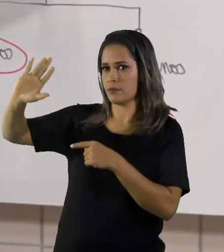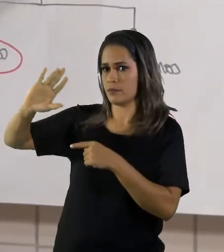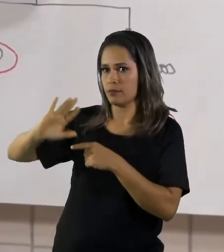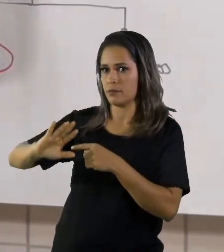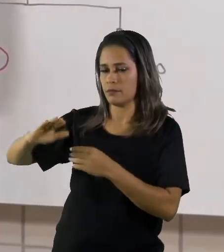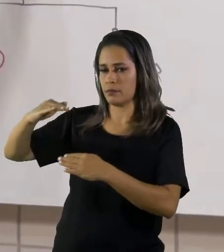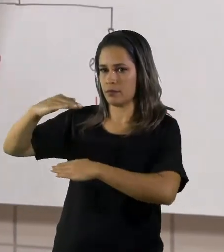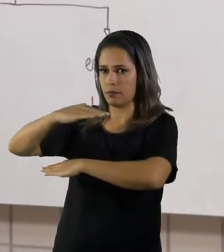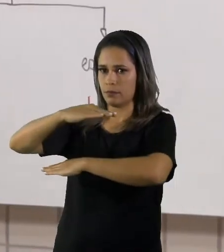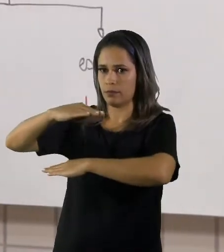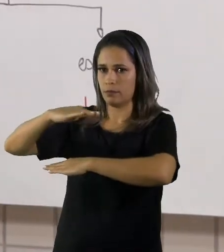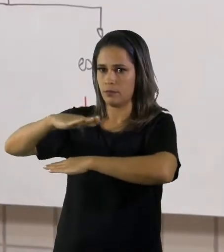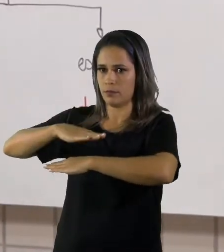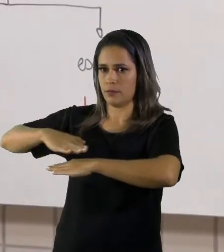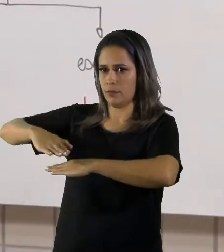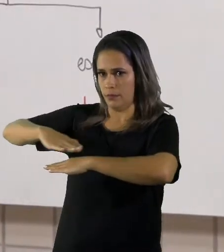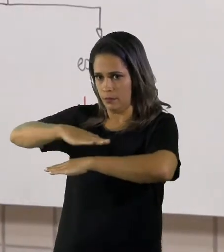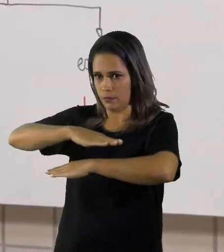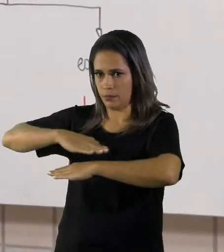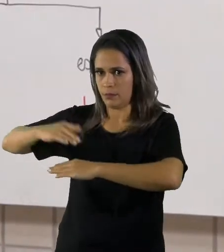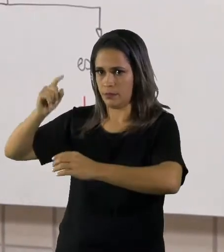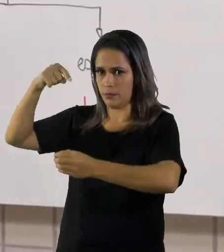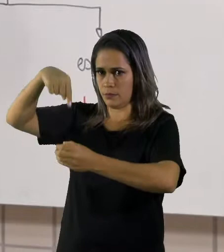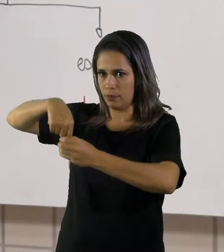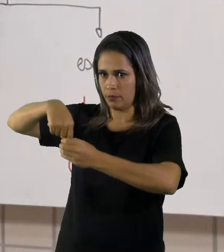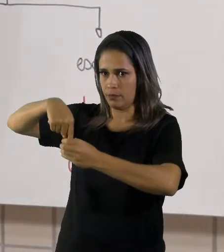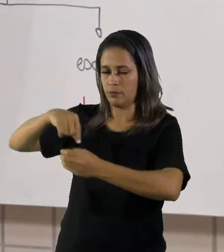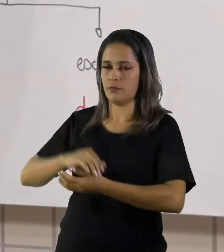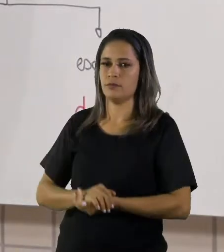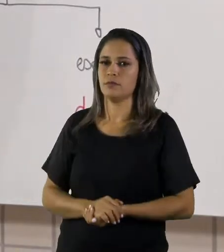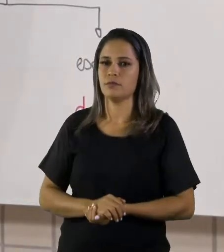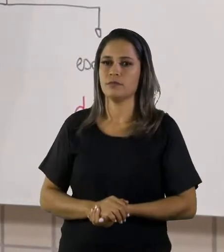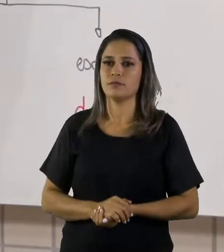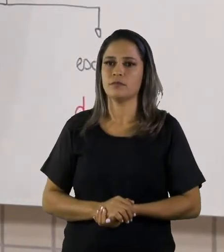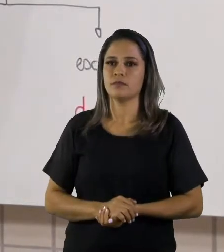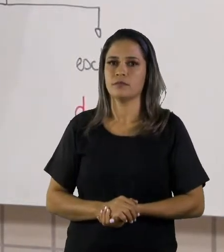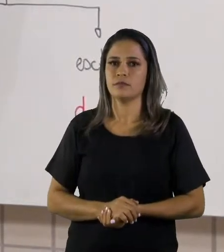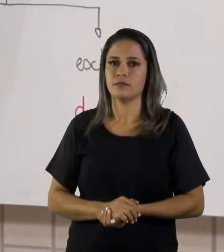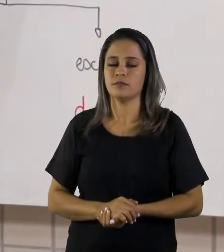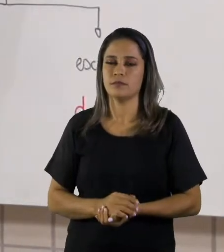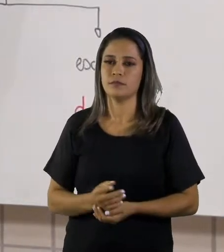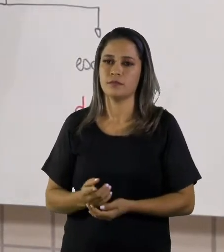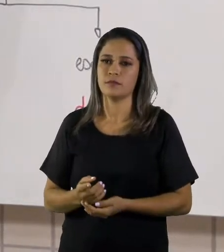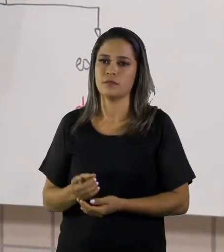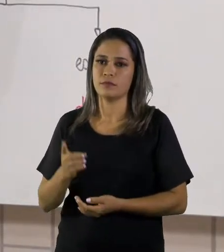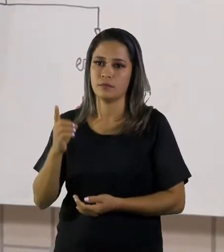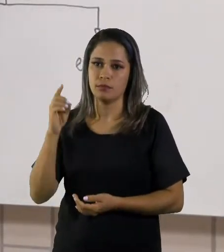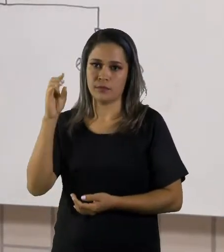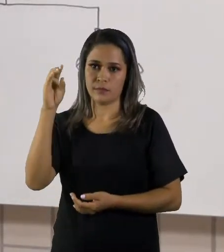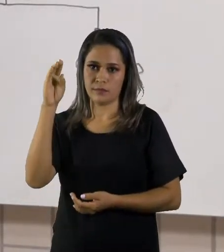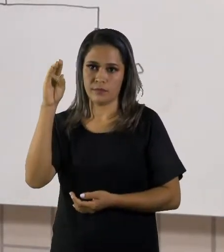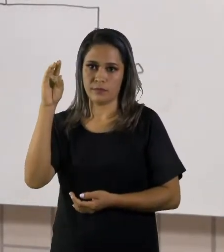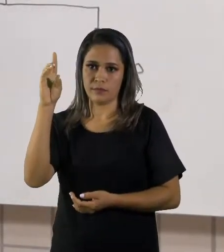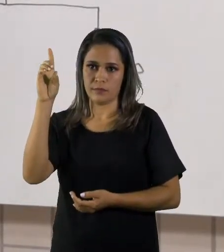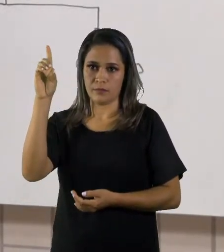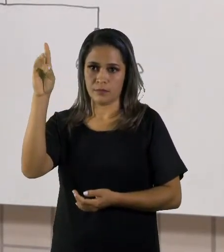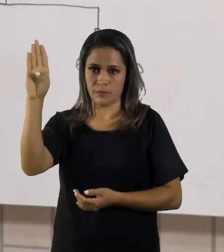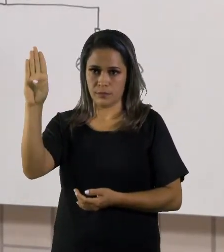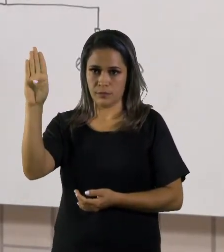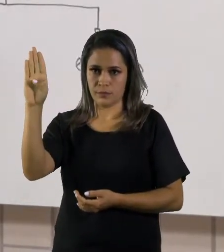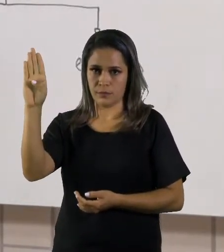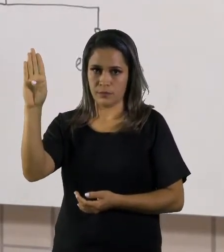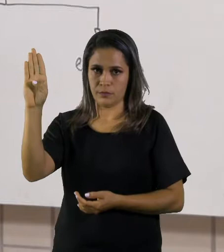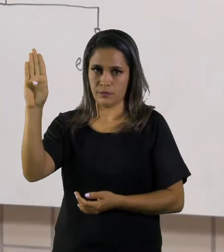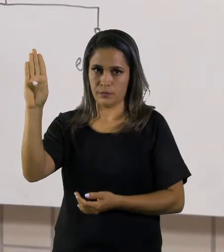duas paralelas, ok? Então vamos lá, o ângulo de dentro do lado direito é o B, de dentro do